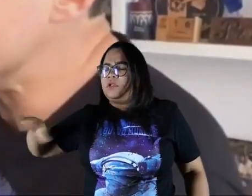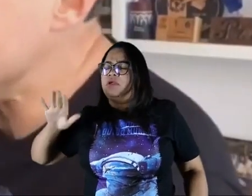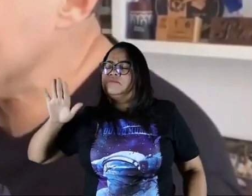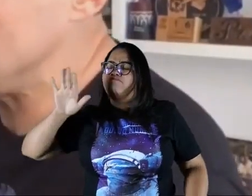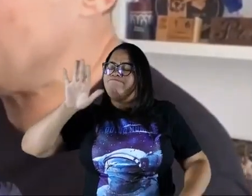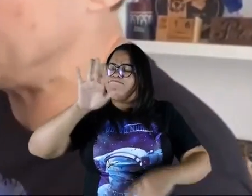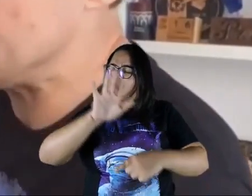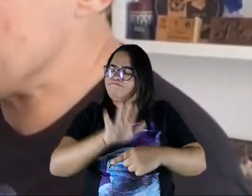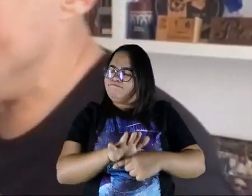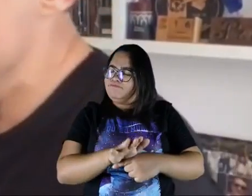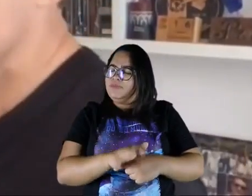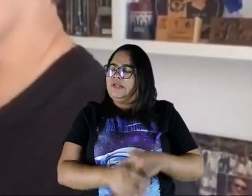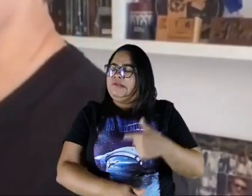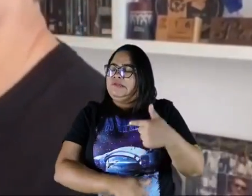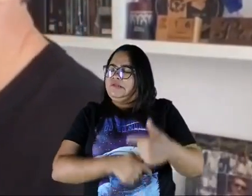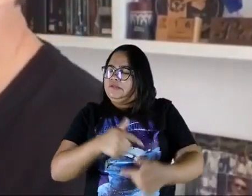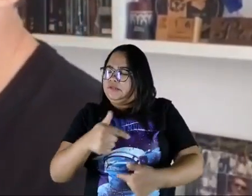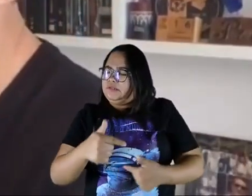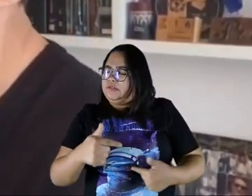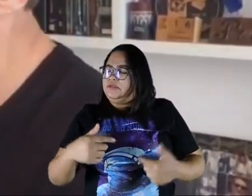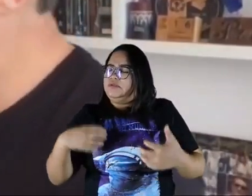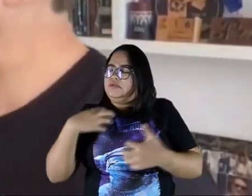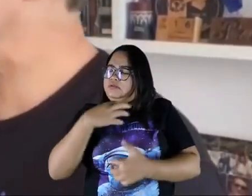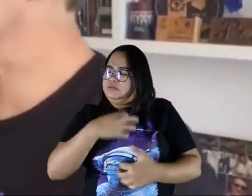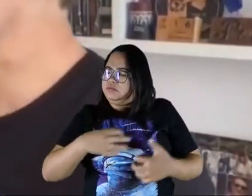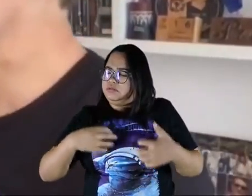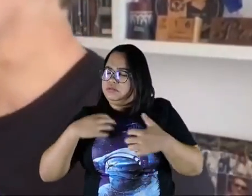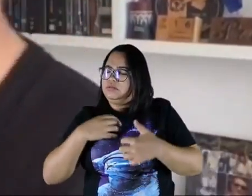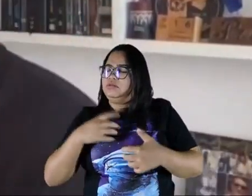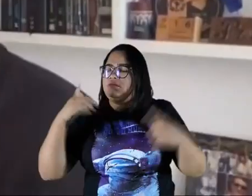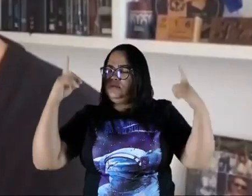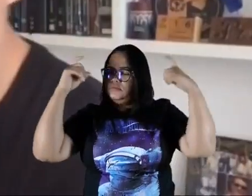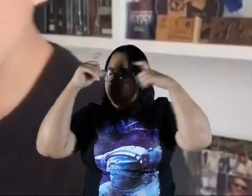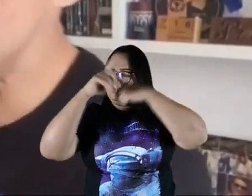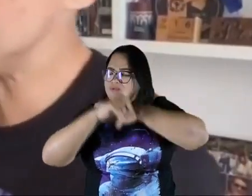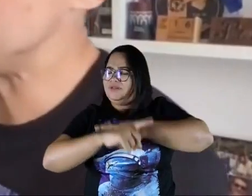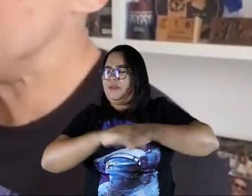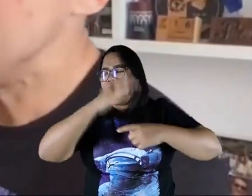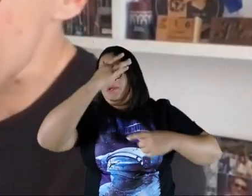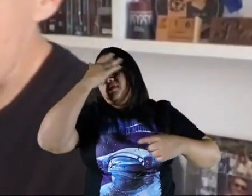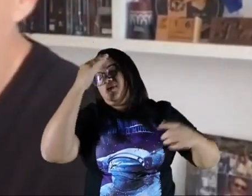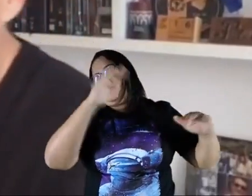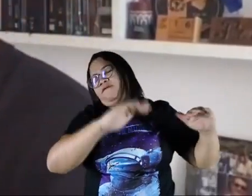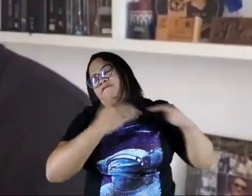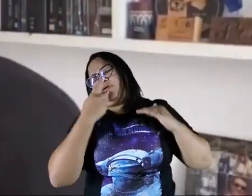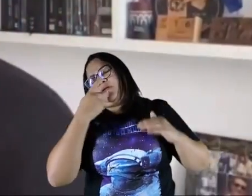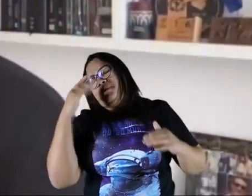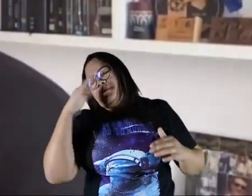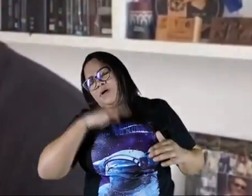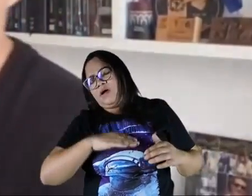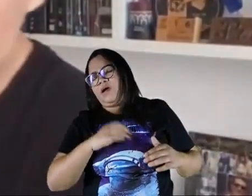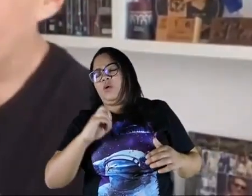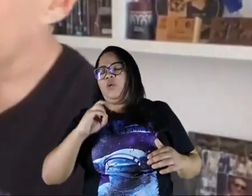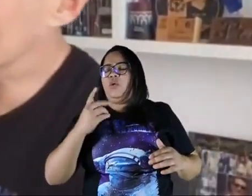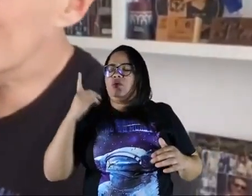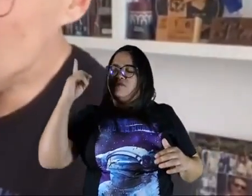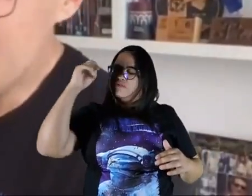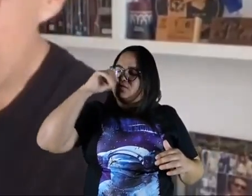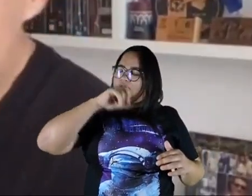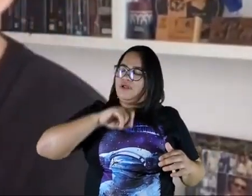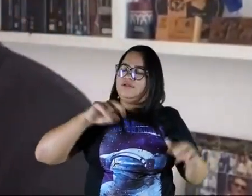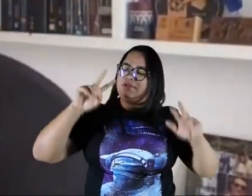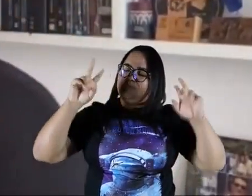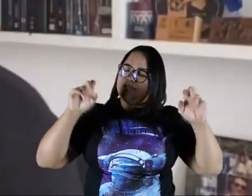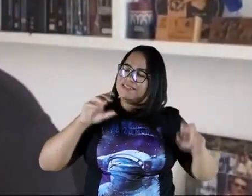nesse deserto de aflição e dificuldades, diante de críticas, diante de dificuldades do